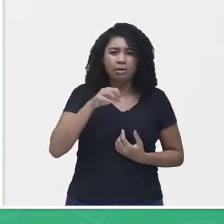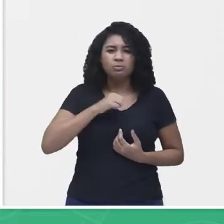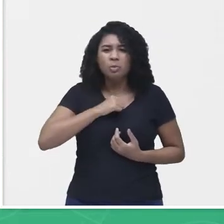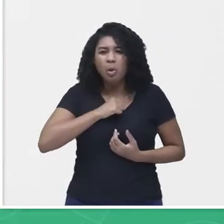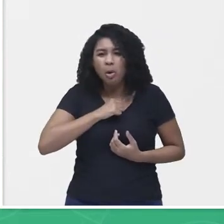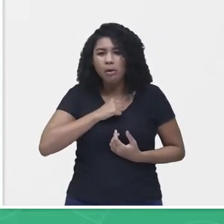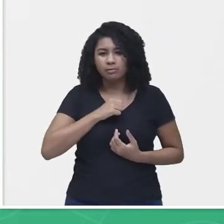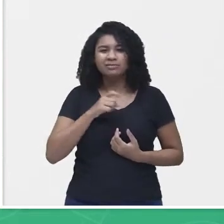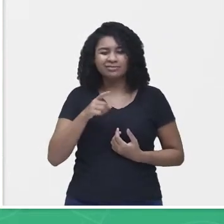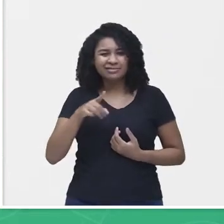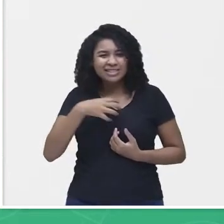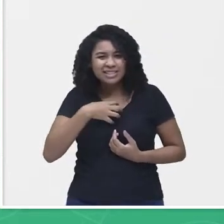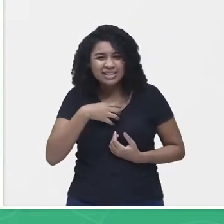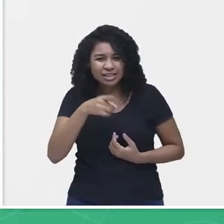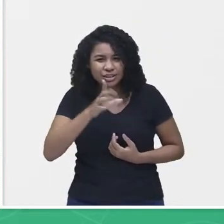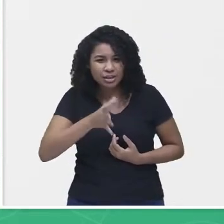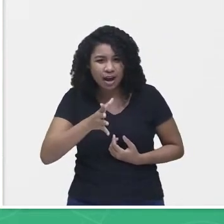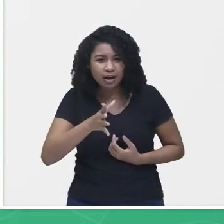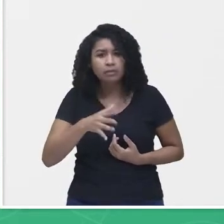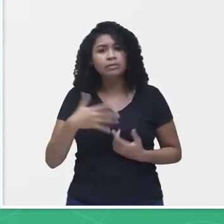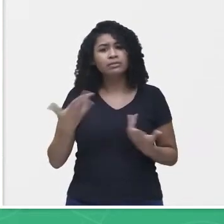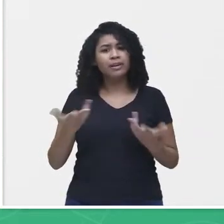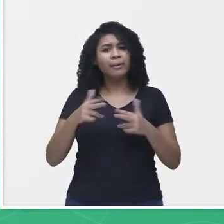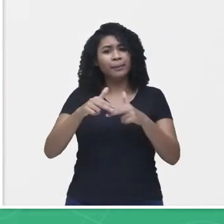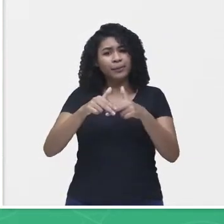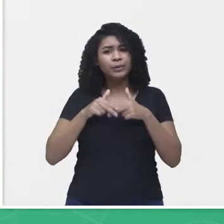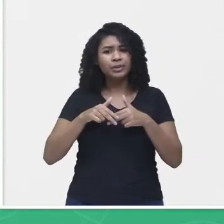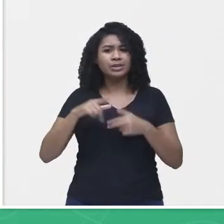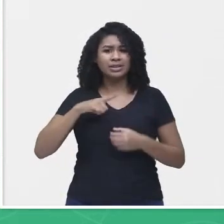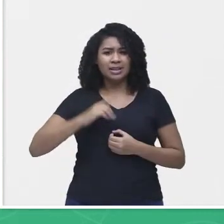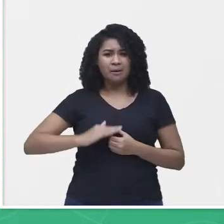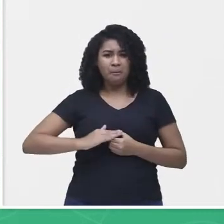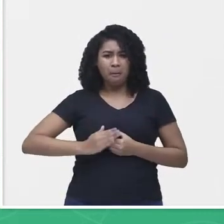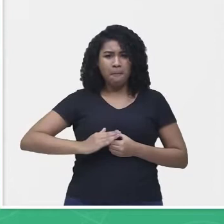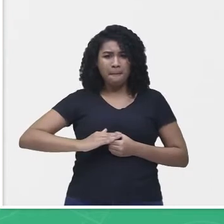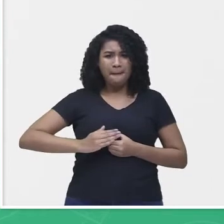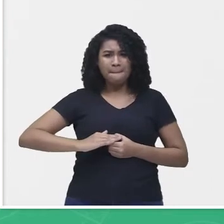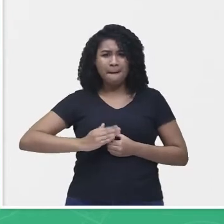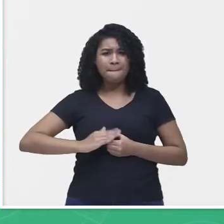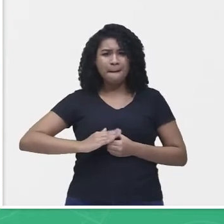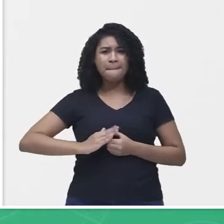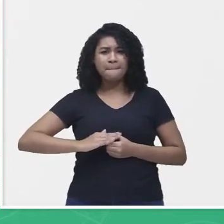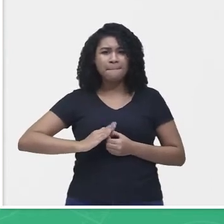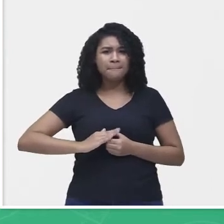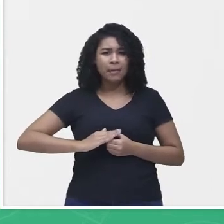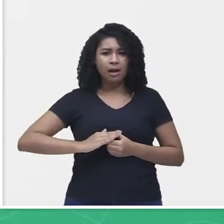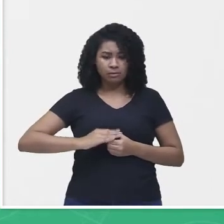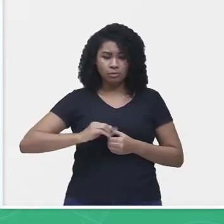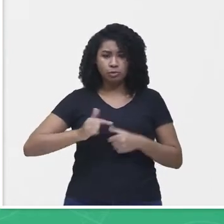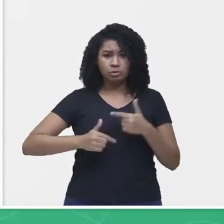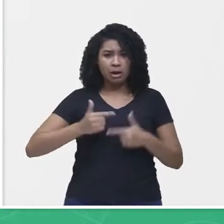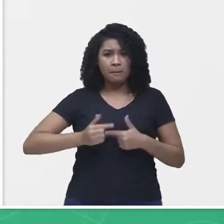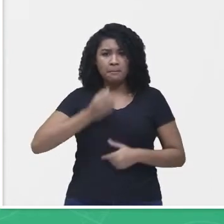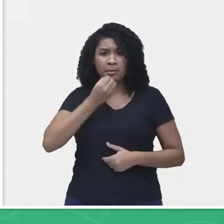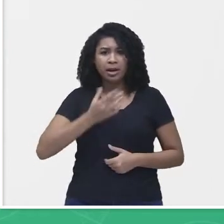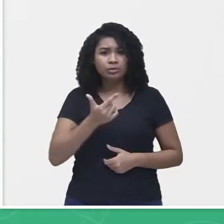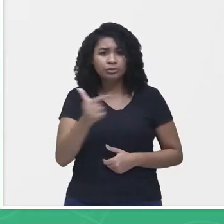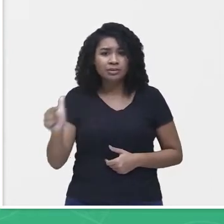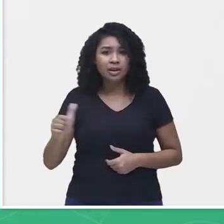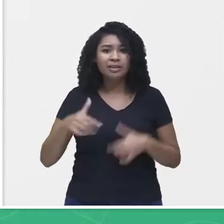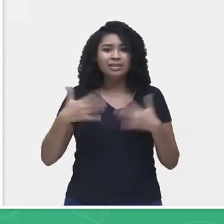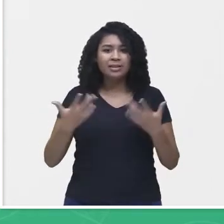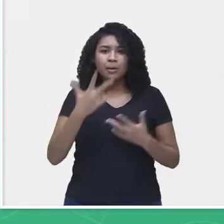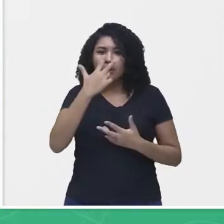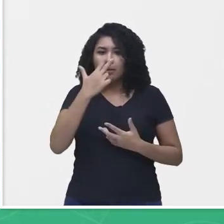ela está frouxa por algum motivo, por algum problema, ela não está fazendo seu serviço direito, a acidez